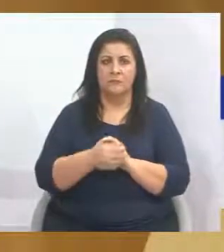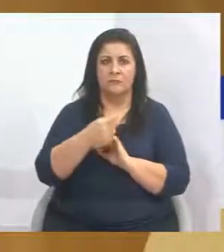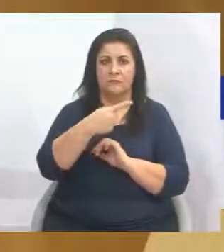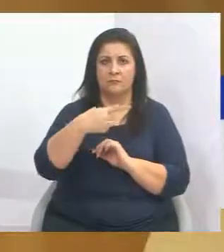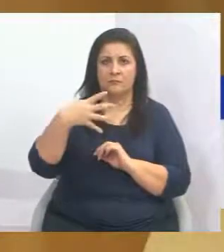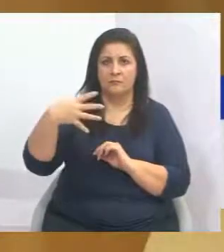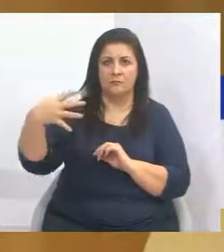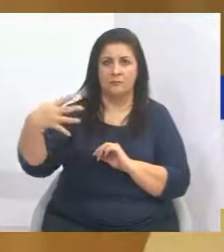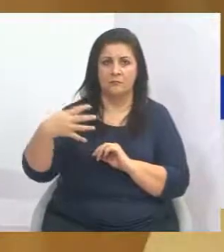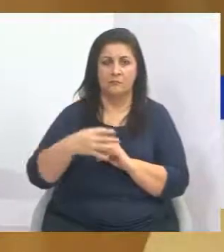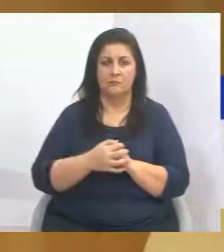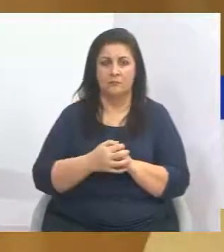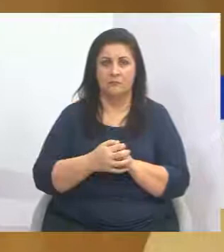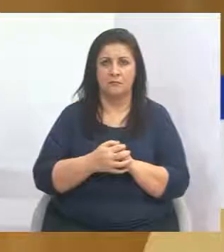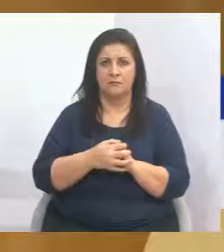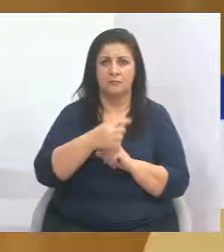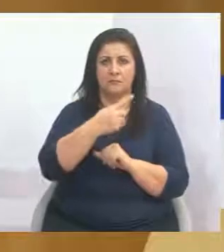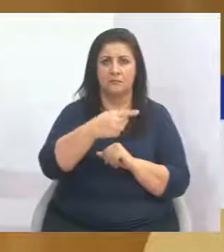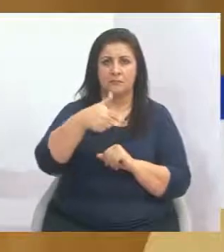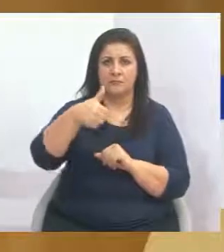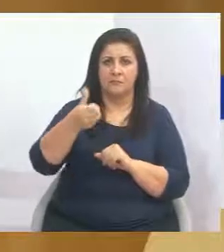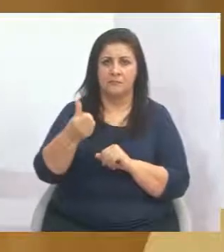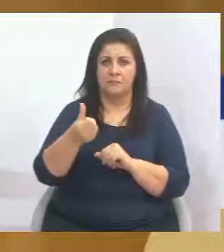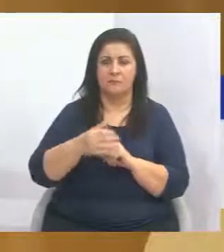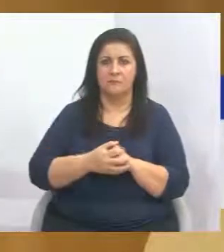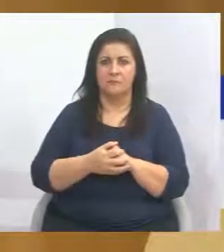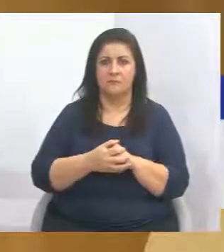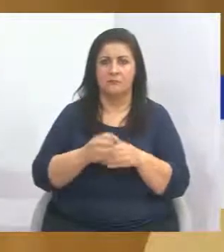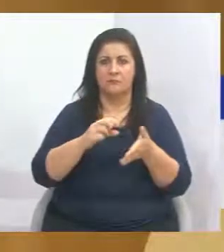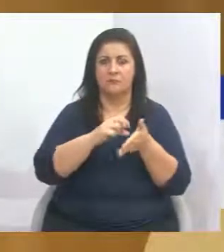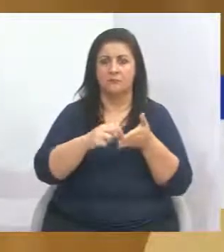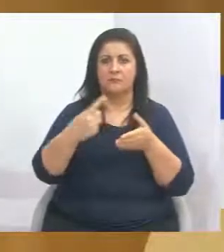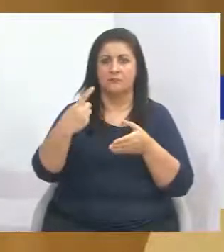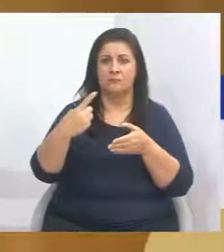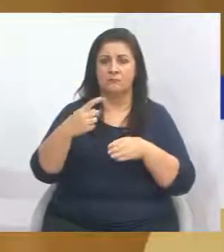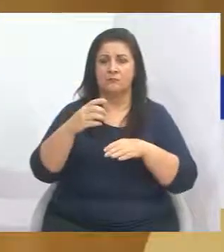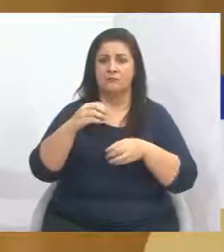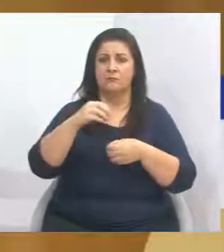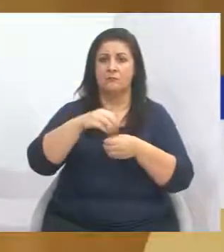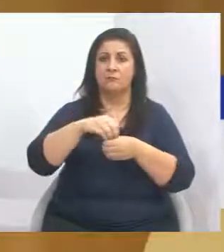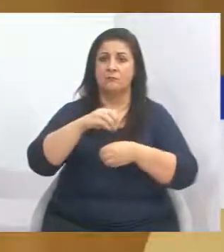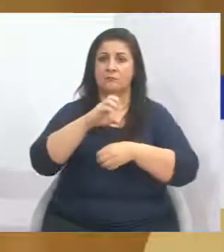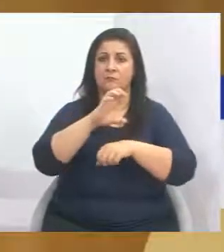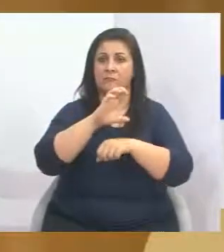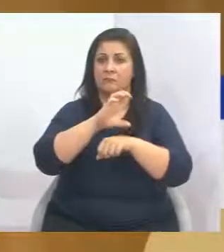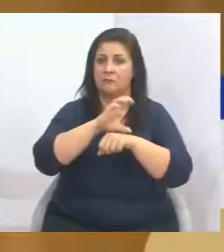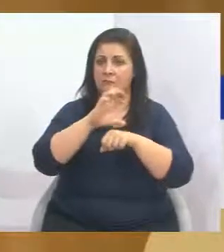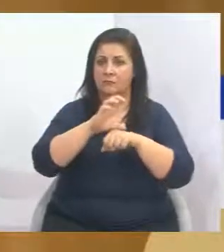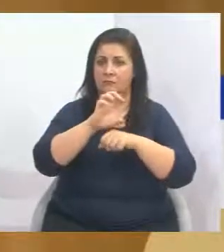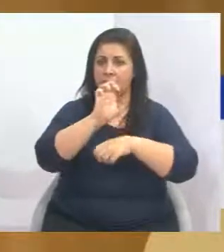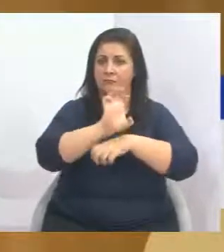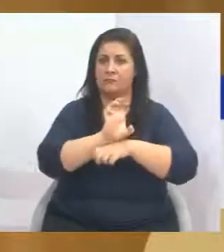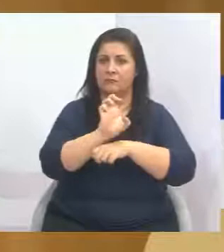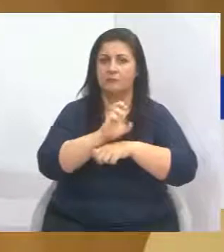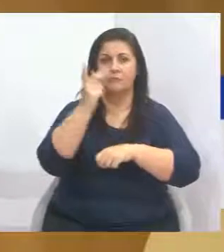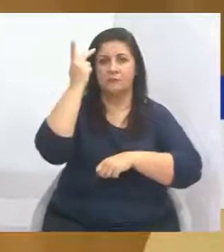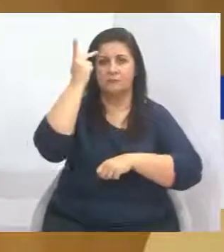144 e 176. Inciso 1 da Constituição Estadual de São Paulo. Ação